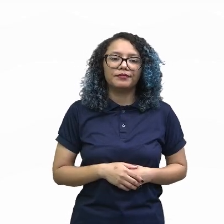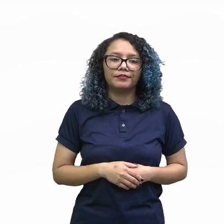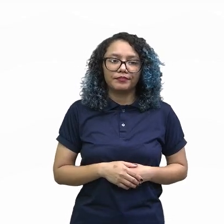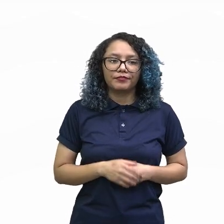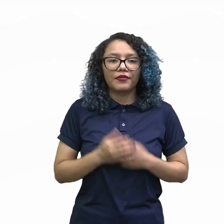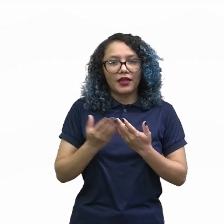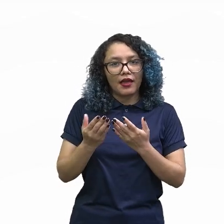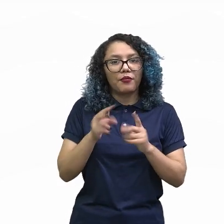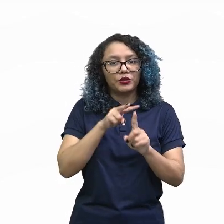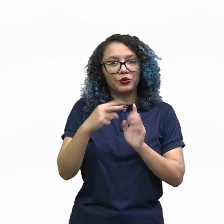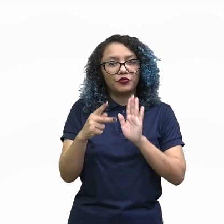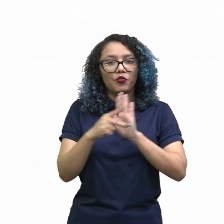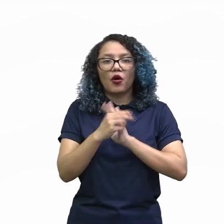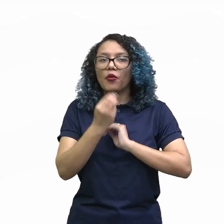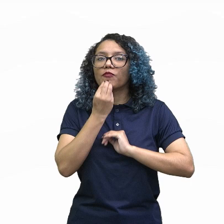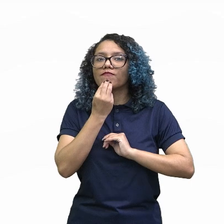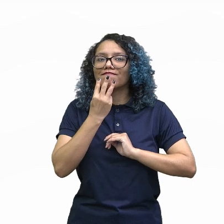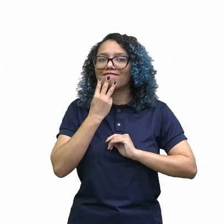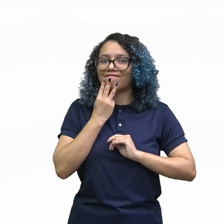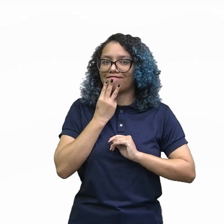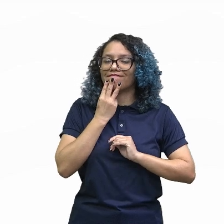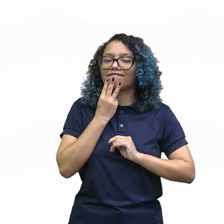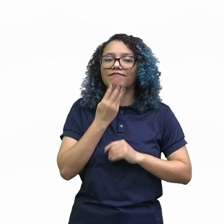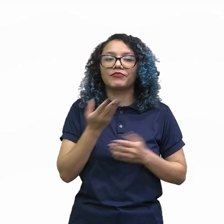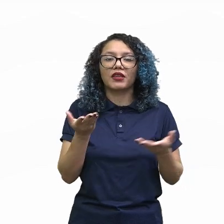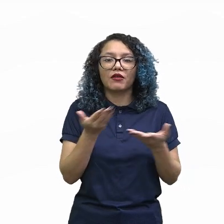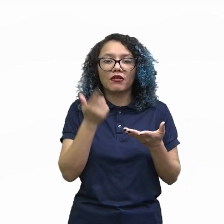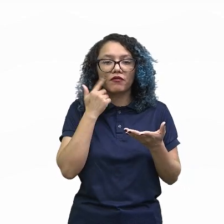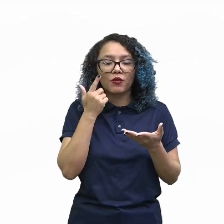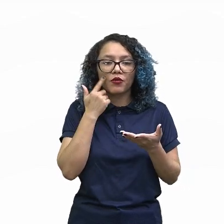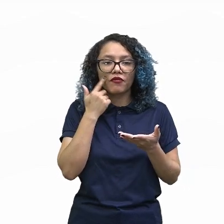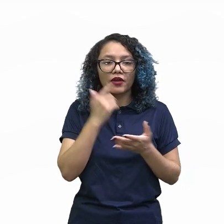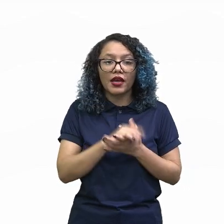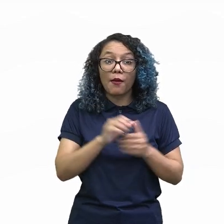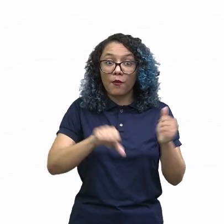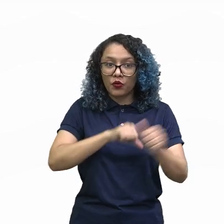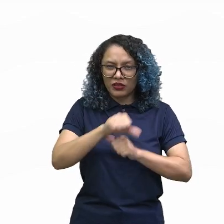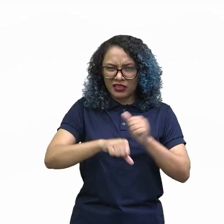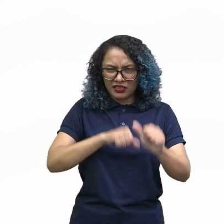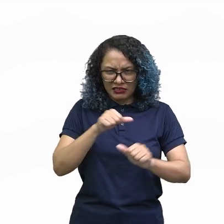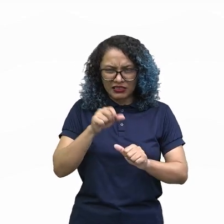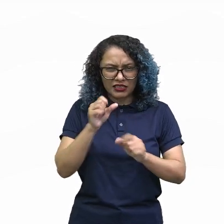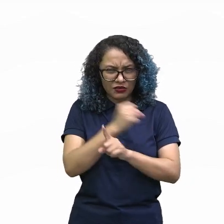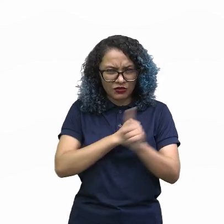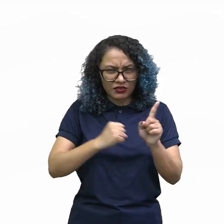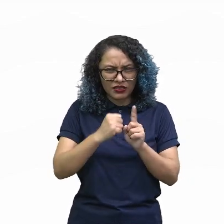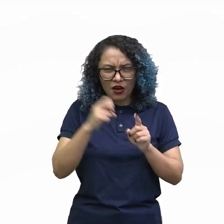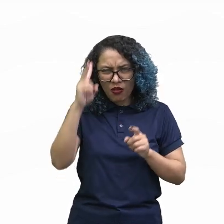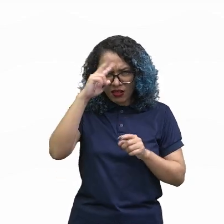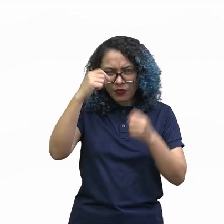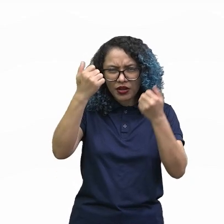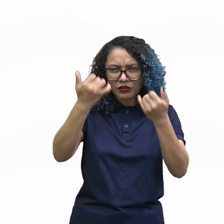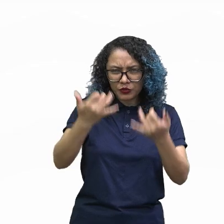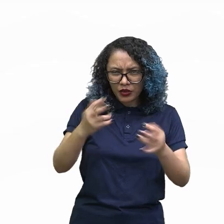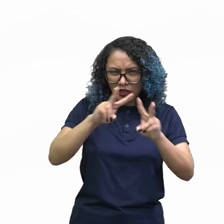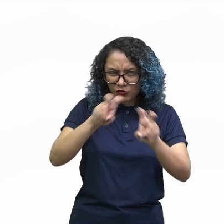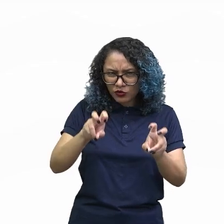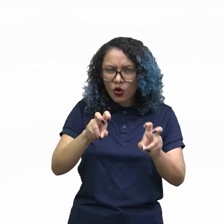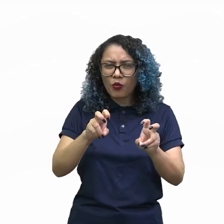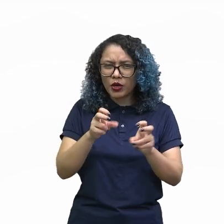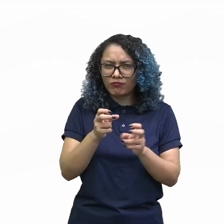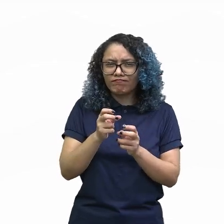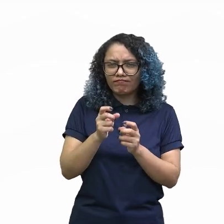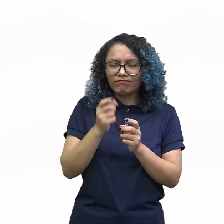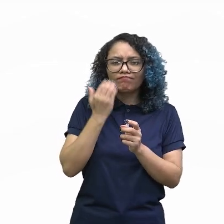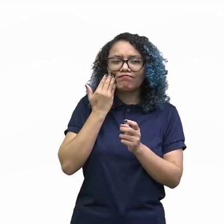Max Weber. E aí, agora, nós vamos falar da mobilidade social. Lembram que apareceu 2 vezes a questão da mobilidade social? Então,